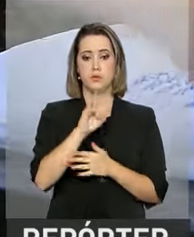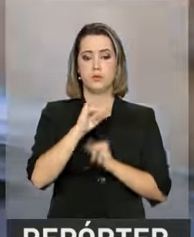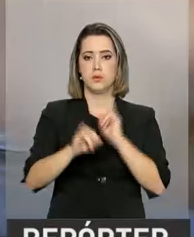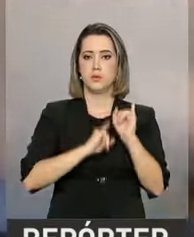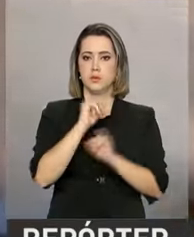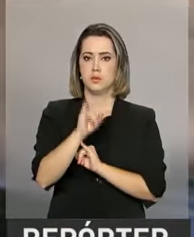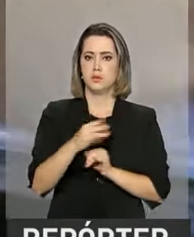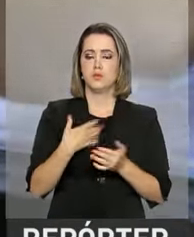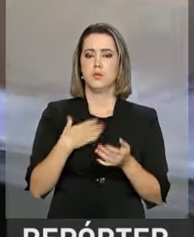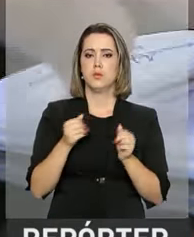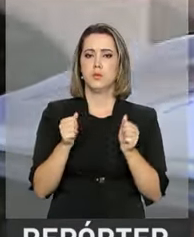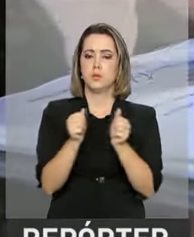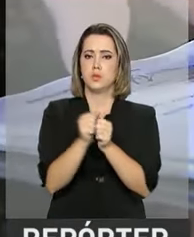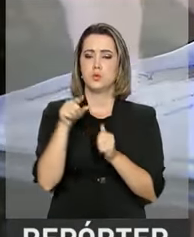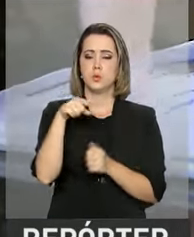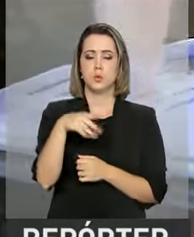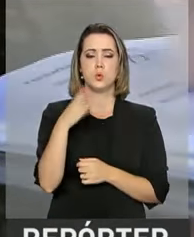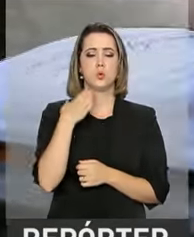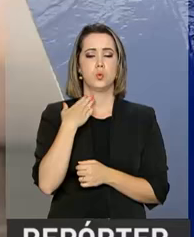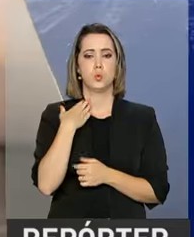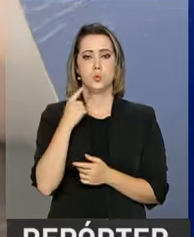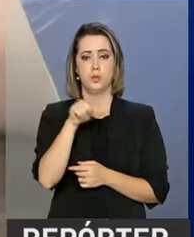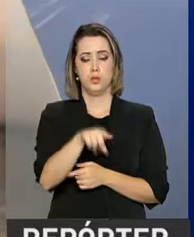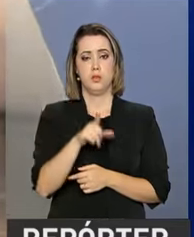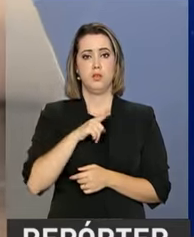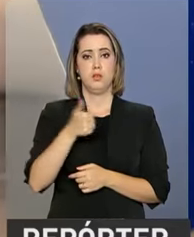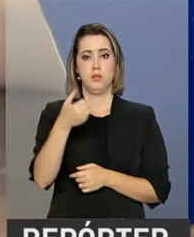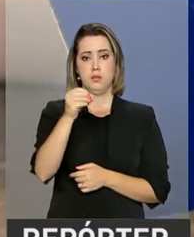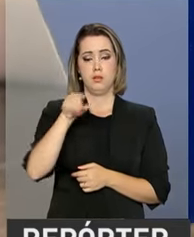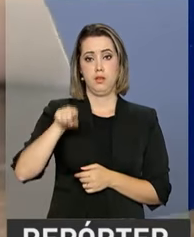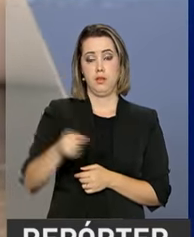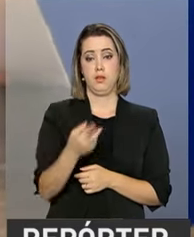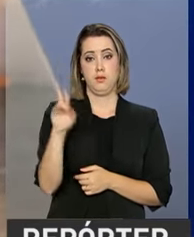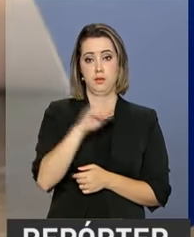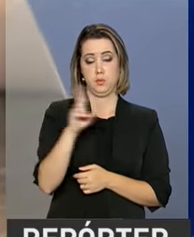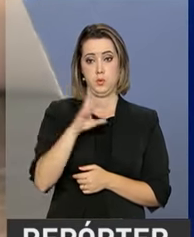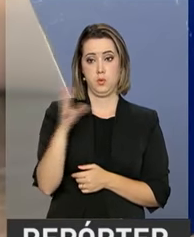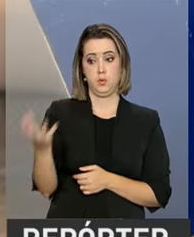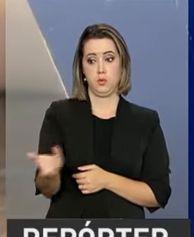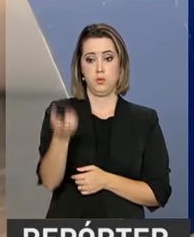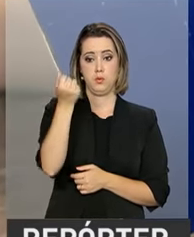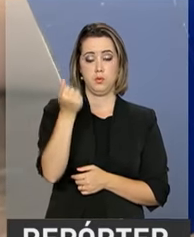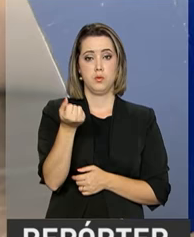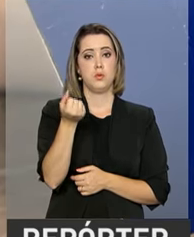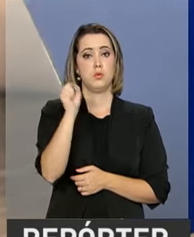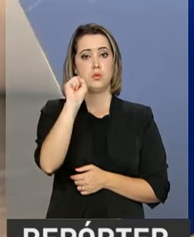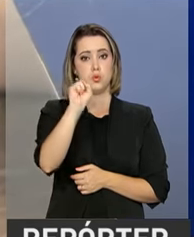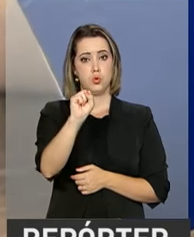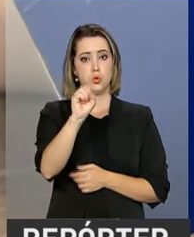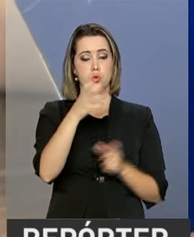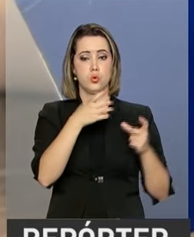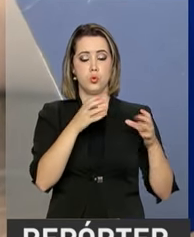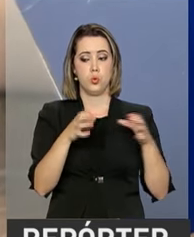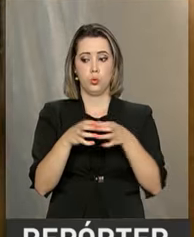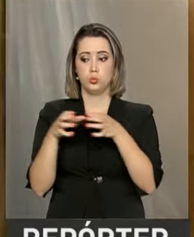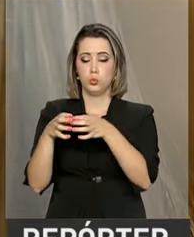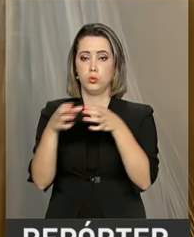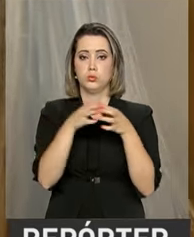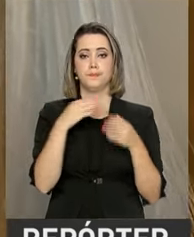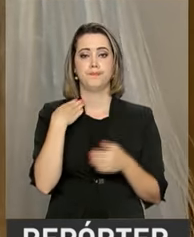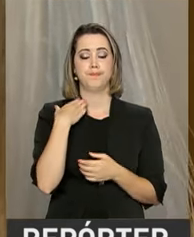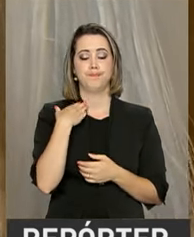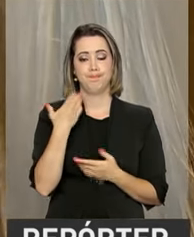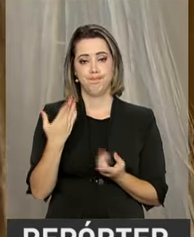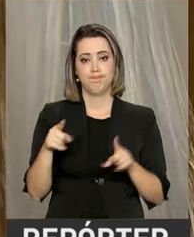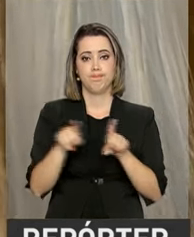informações com um banco e fez os cálculos têm 10 mil reais para receber de oito contas inativas ela